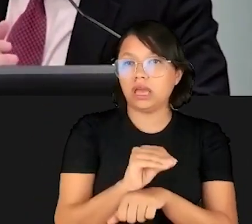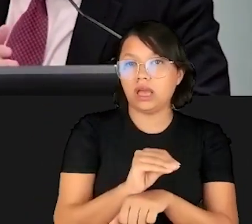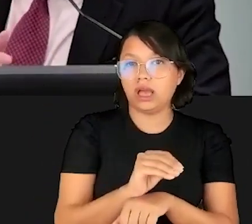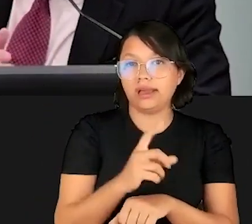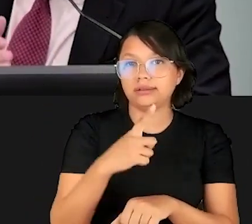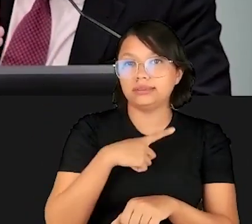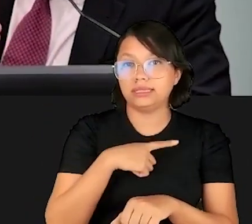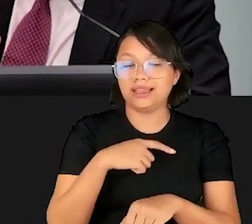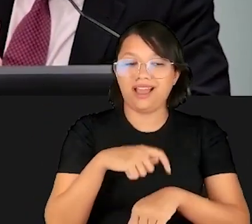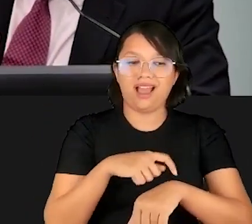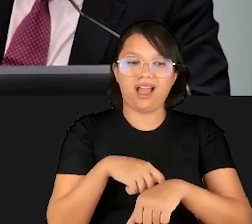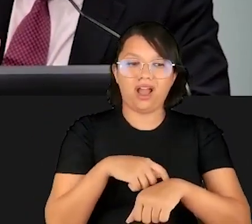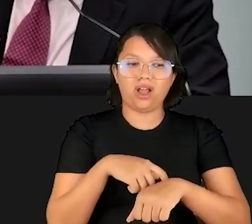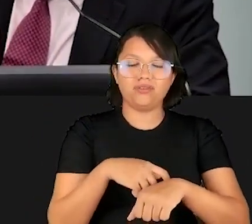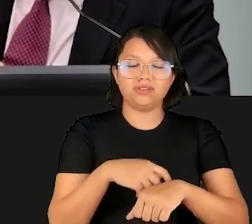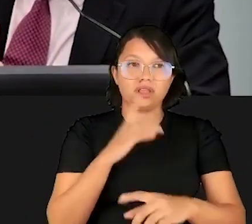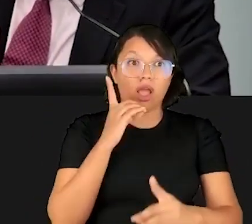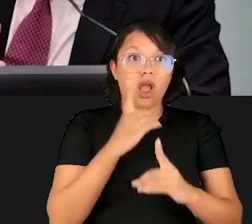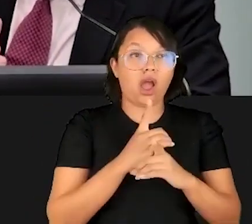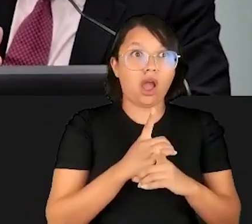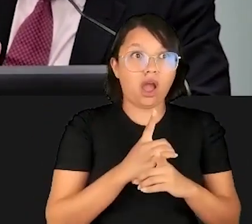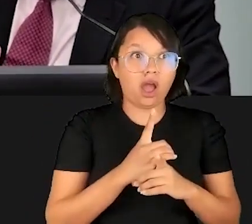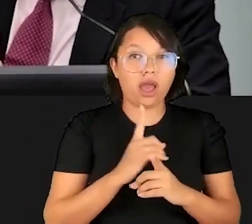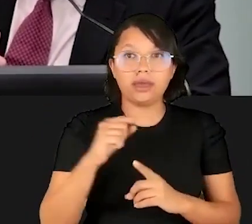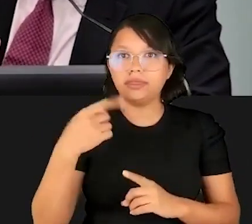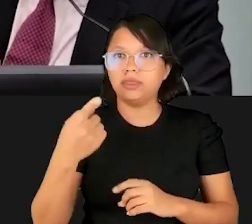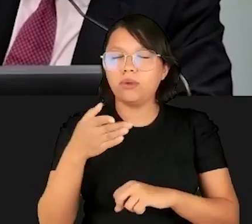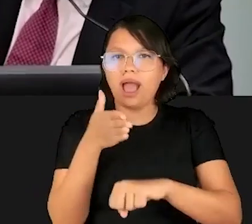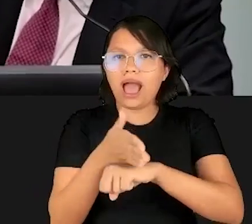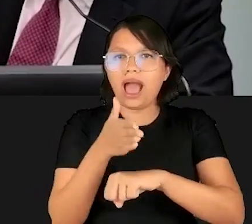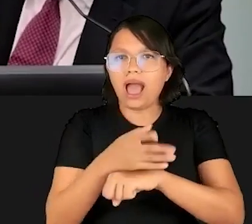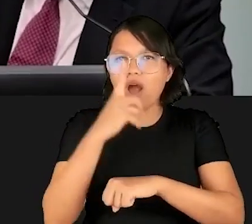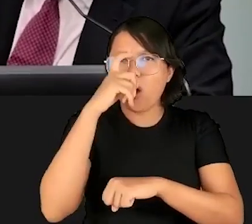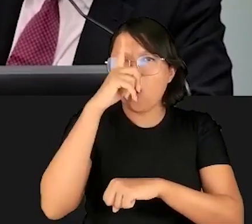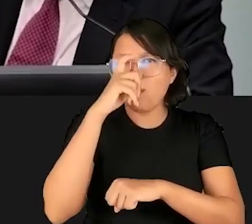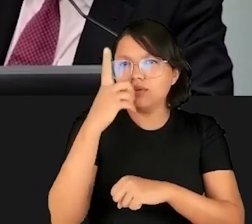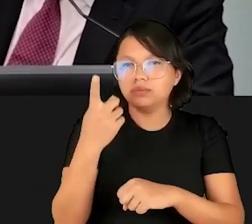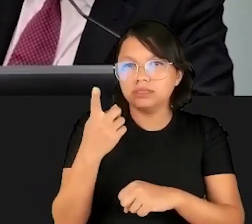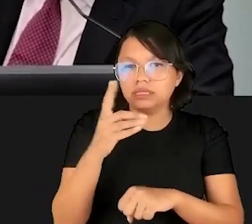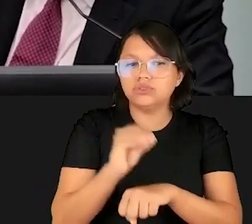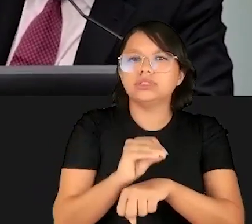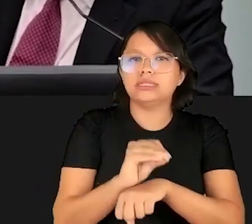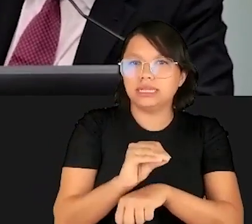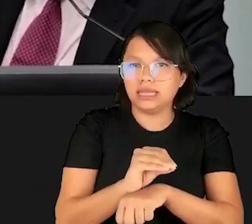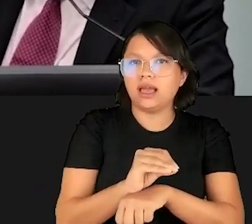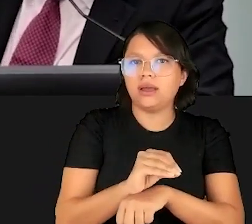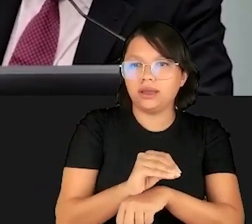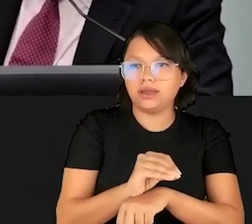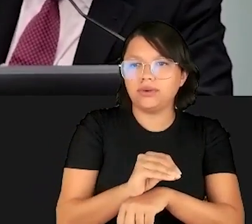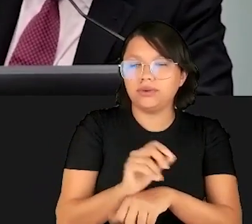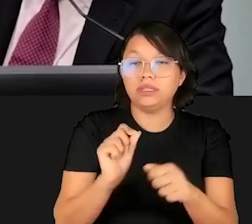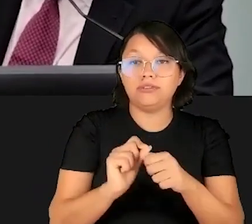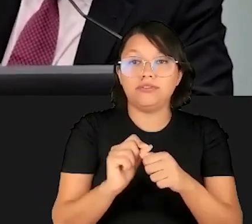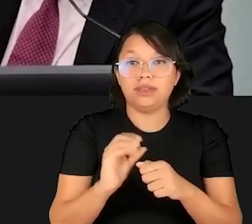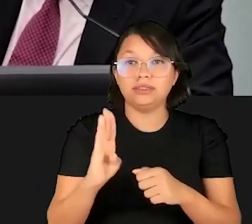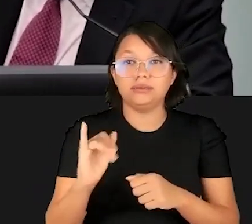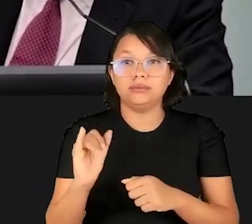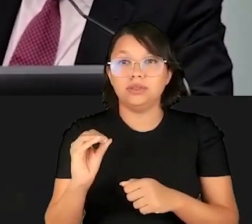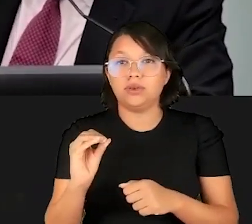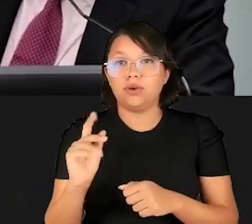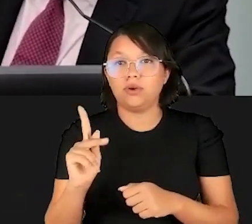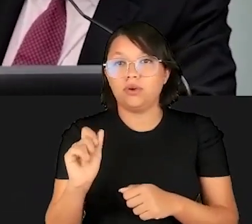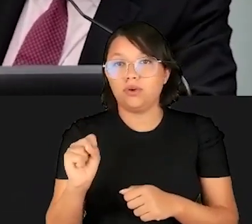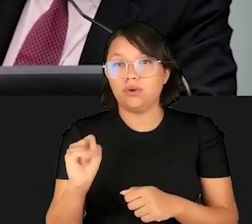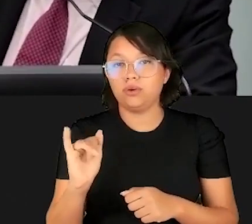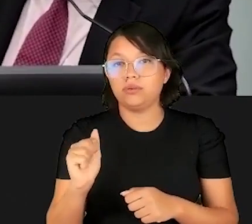do diagnóstico, o momento em que ele tem acesso a um hospital ou uma unidade de tratamento de câncer, faz a sua biópsia, etc. Você tem o momento